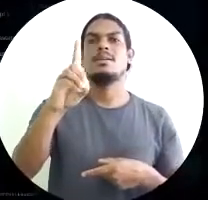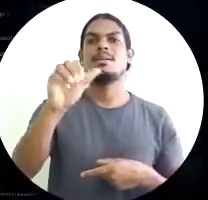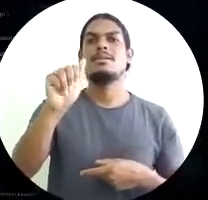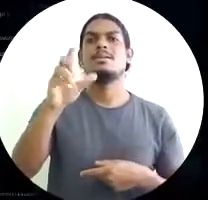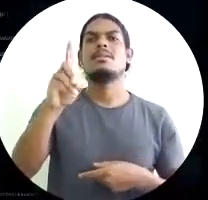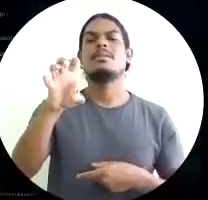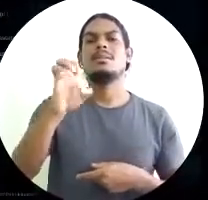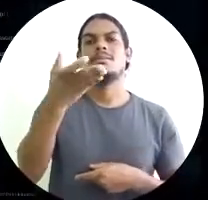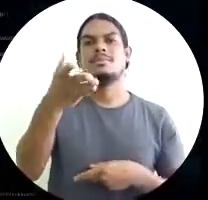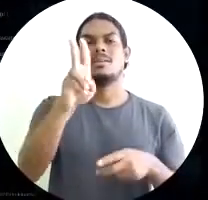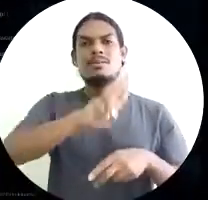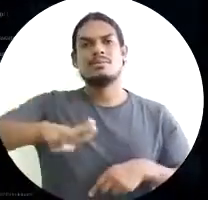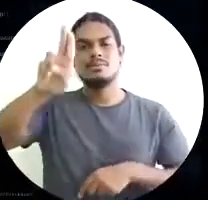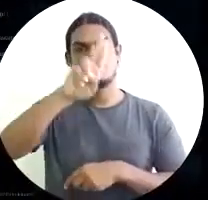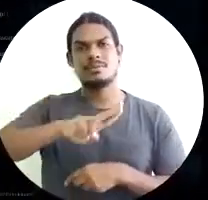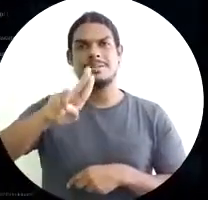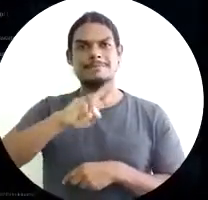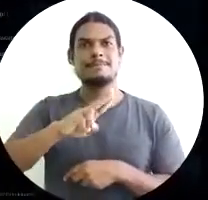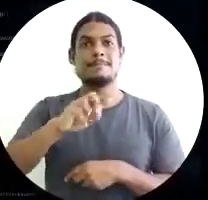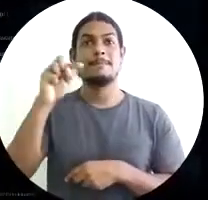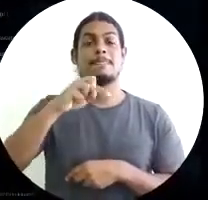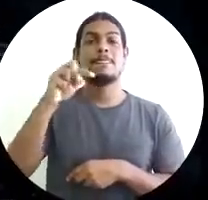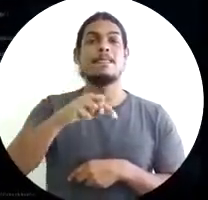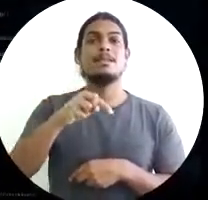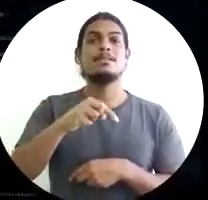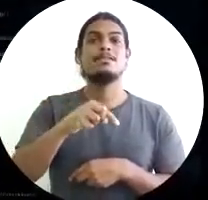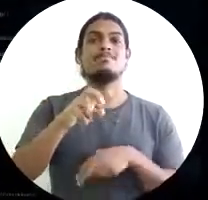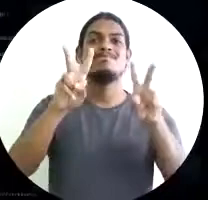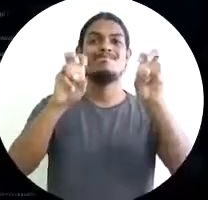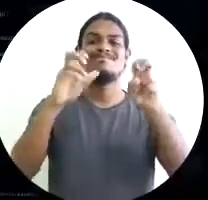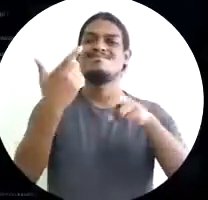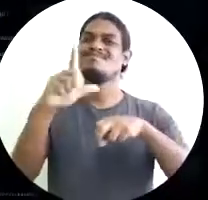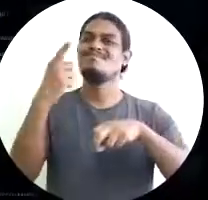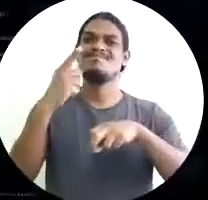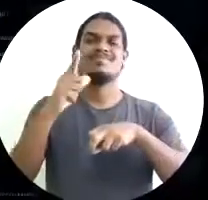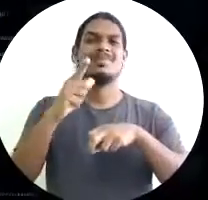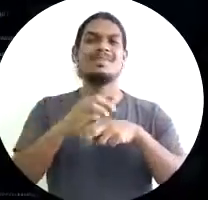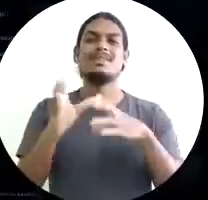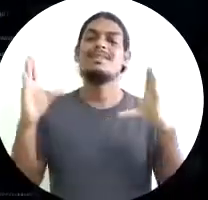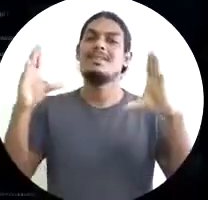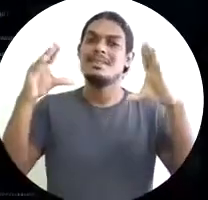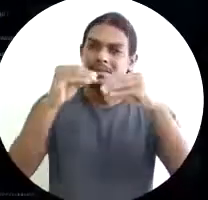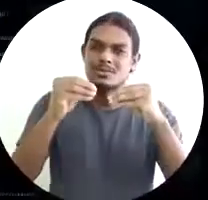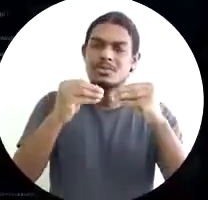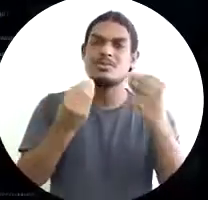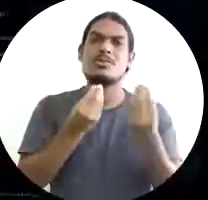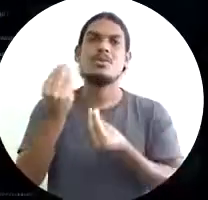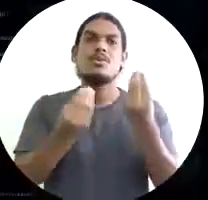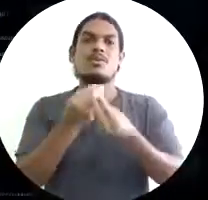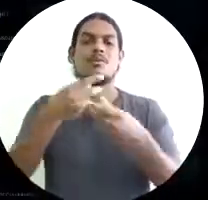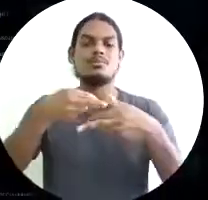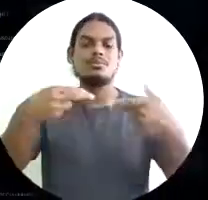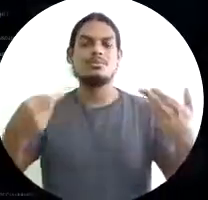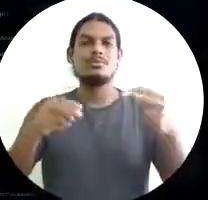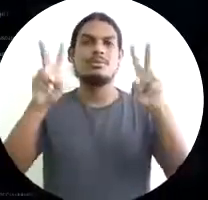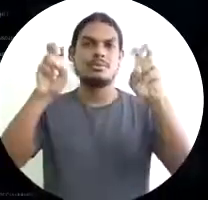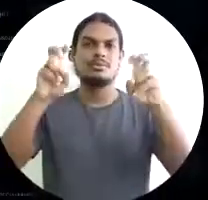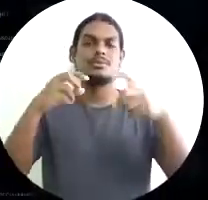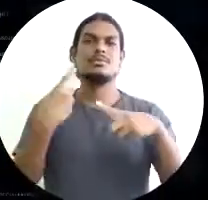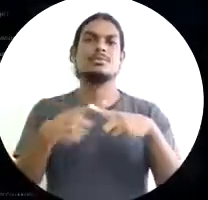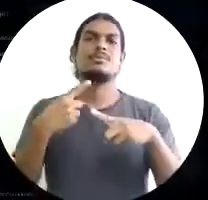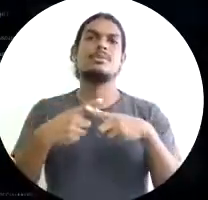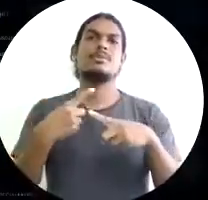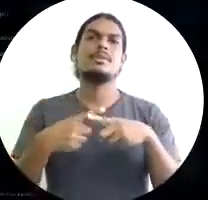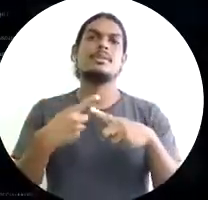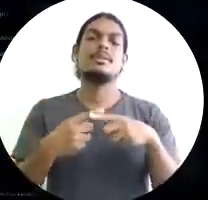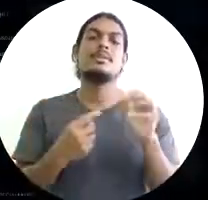gente tem propriedades de resumo, feito as outras, que elas vão